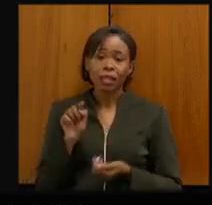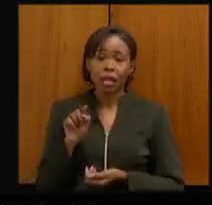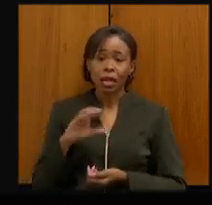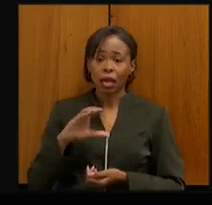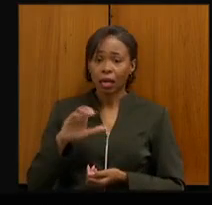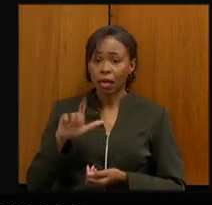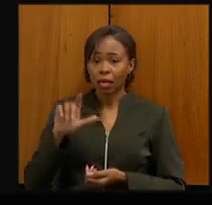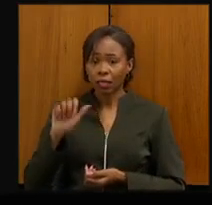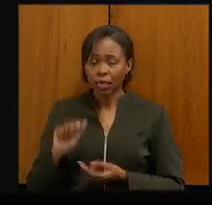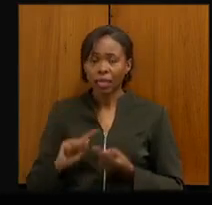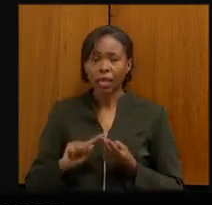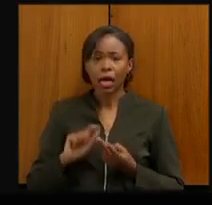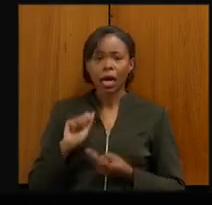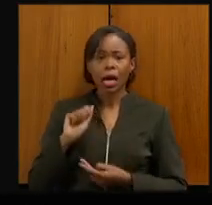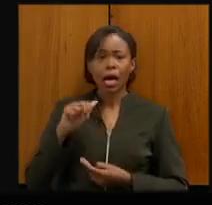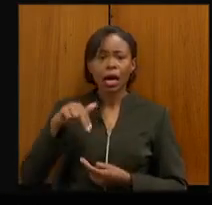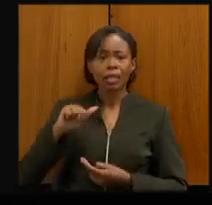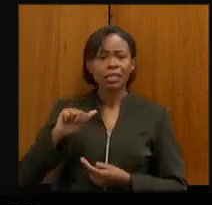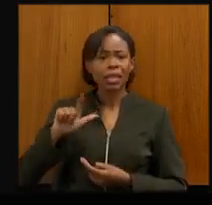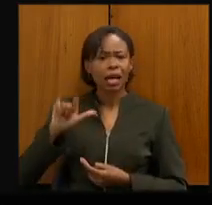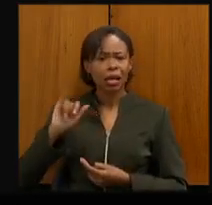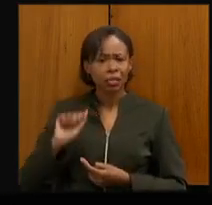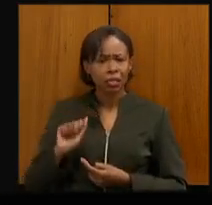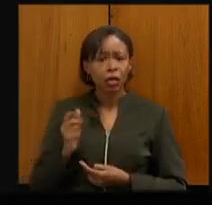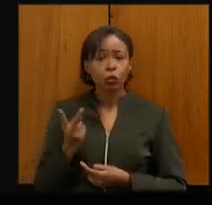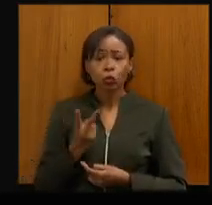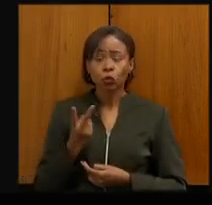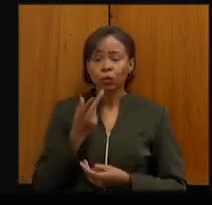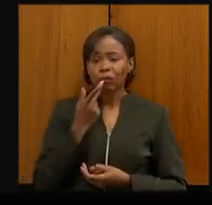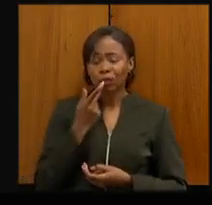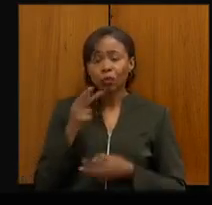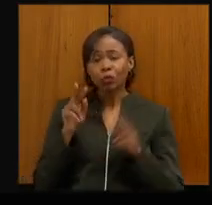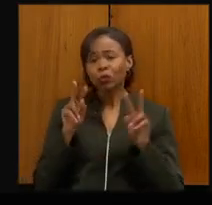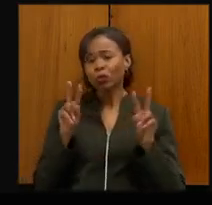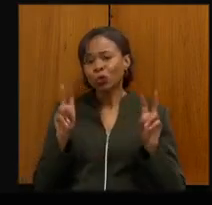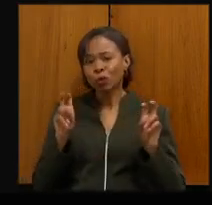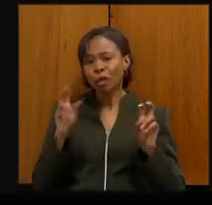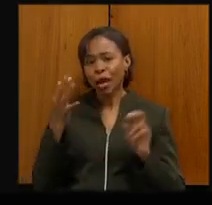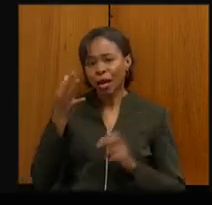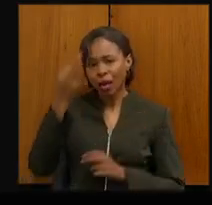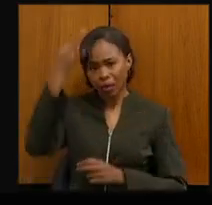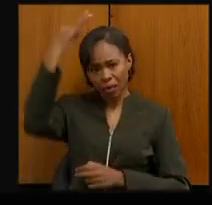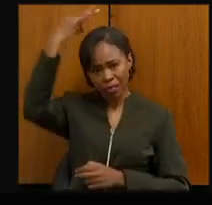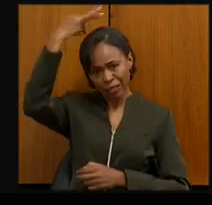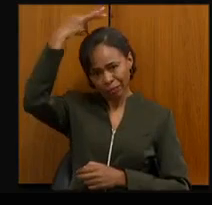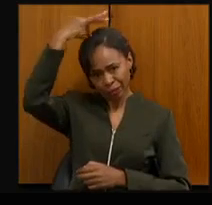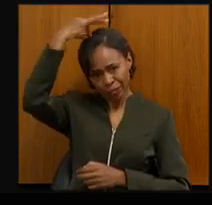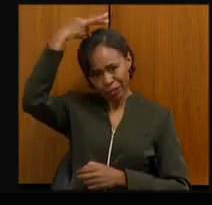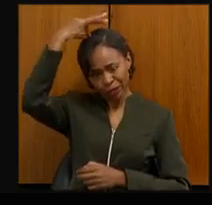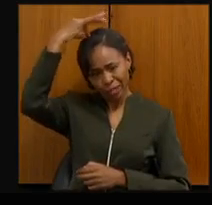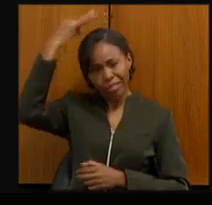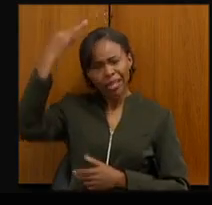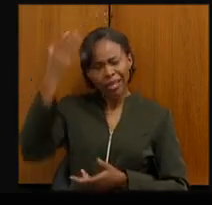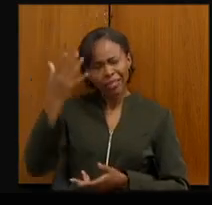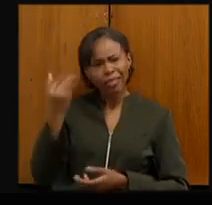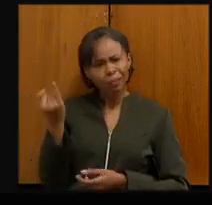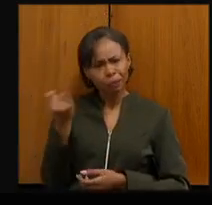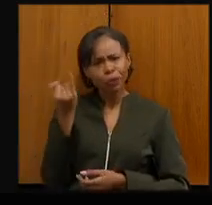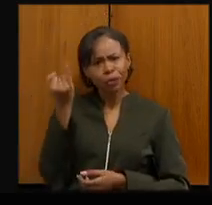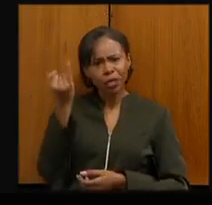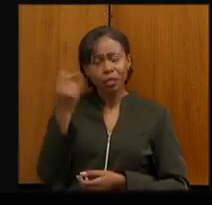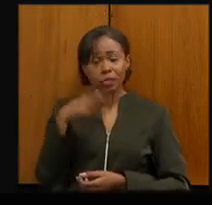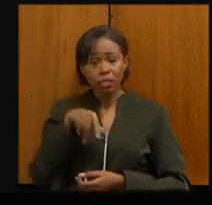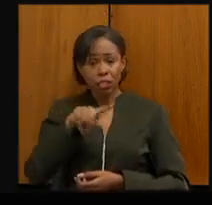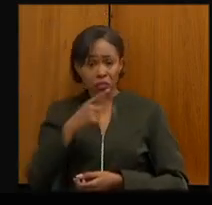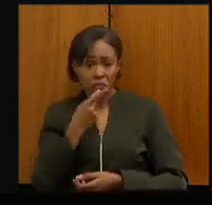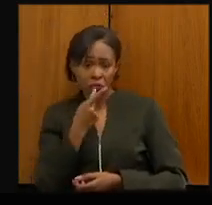Célia quanto Anália trouxeram né Essa importância da espiritualidade né ou seja nós estamos aqui falando de povos